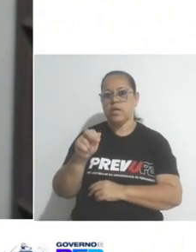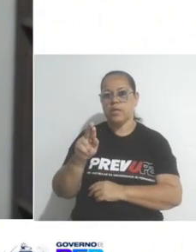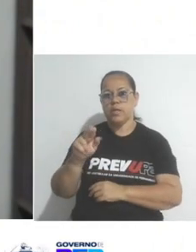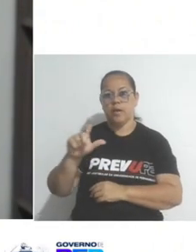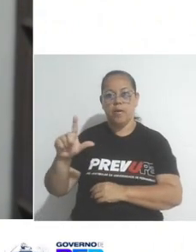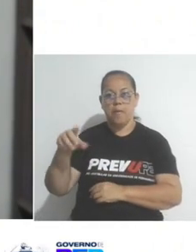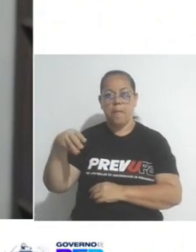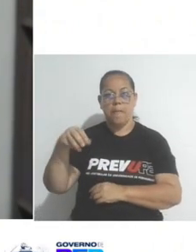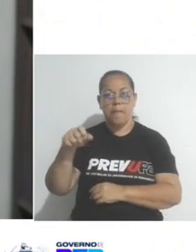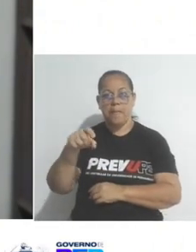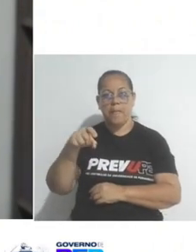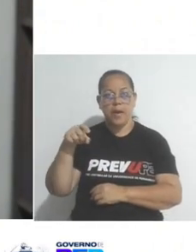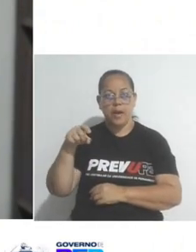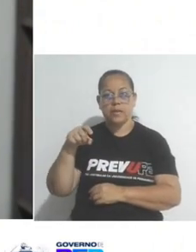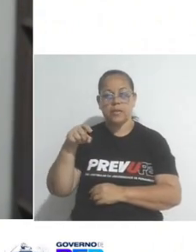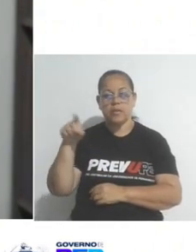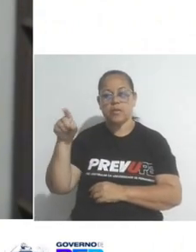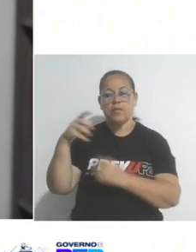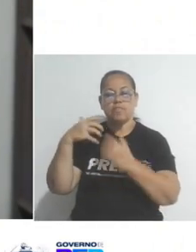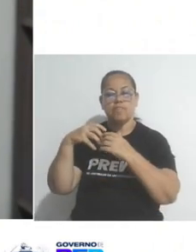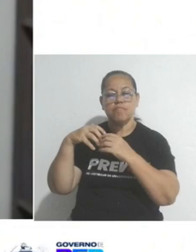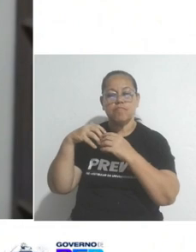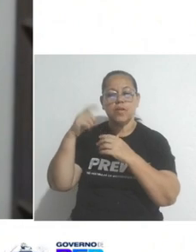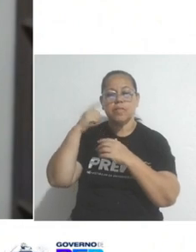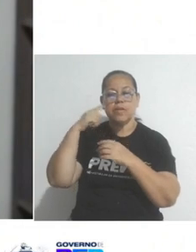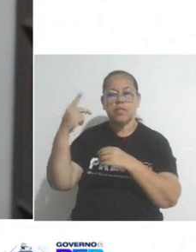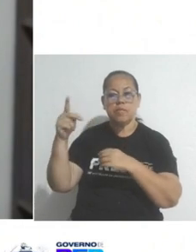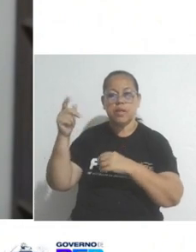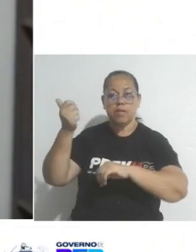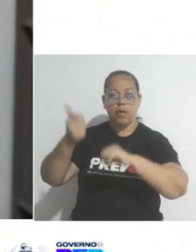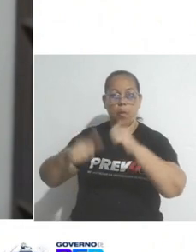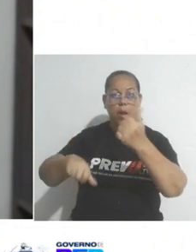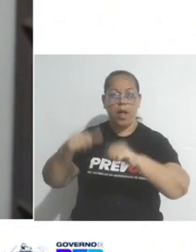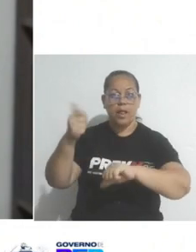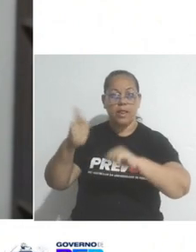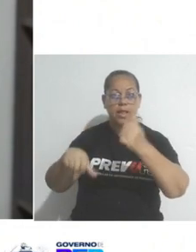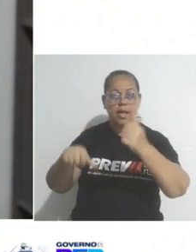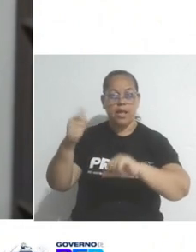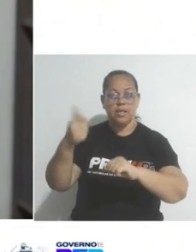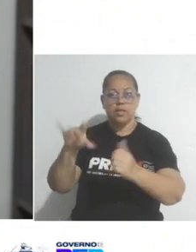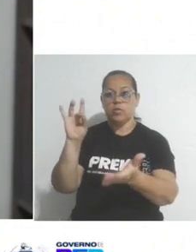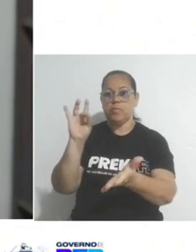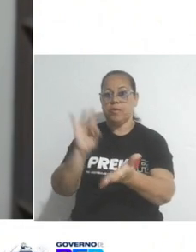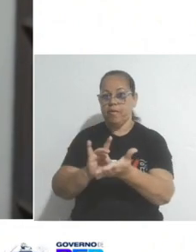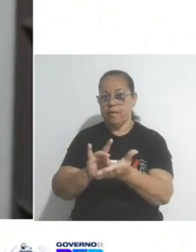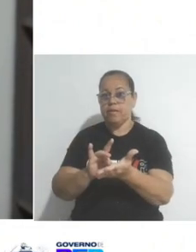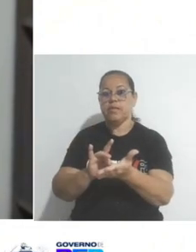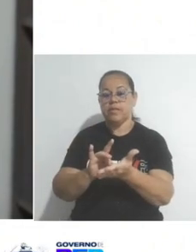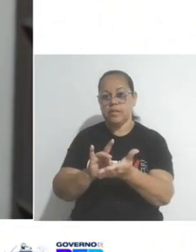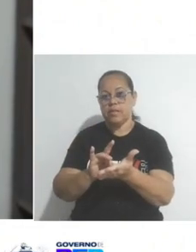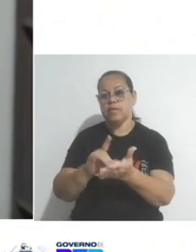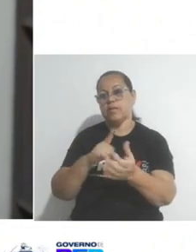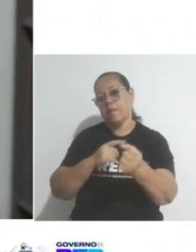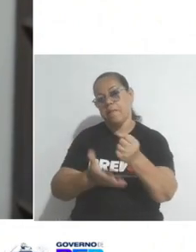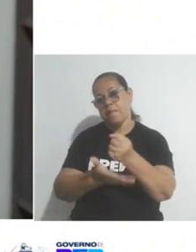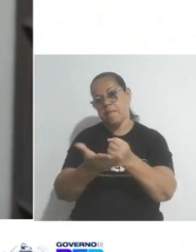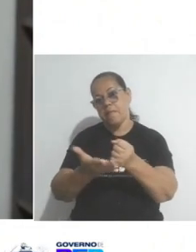e no que deriva de sua reflexão que é uma análise sobre a realidade que é de base